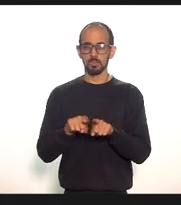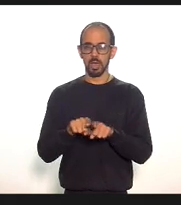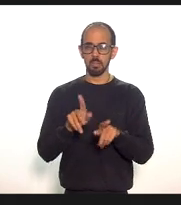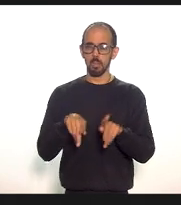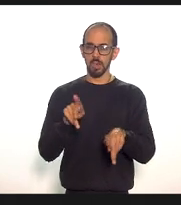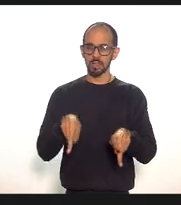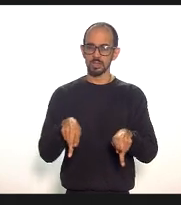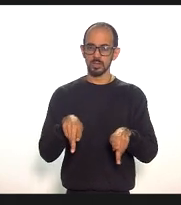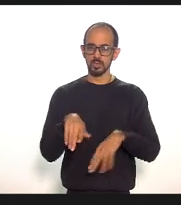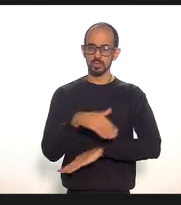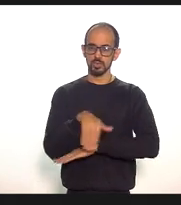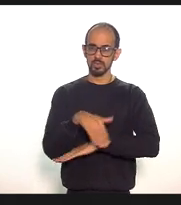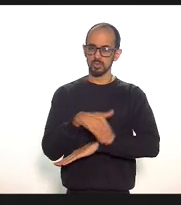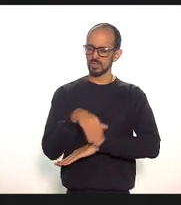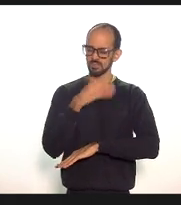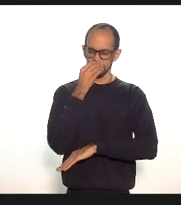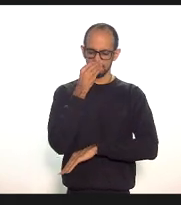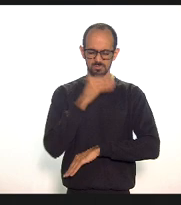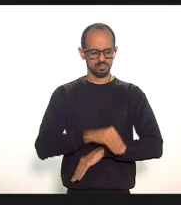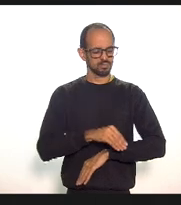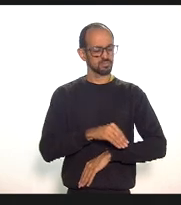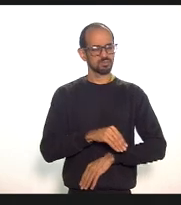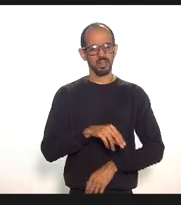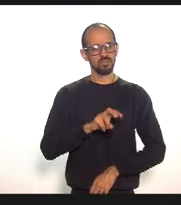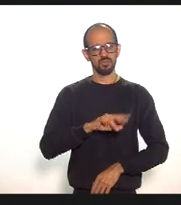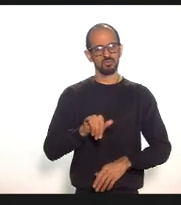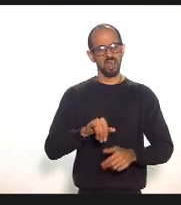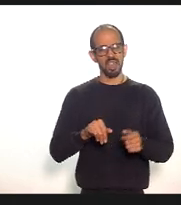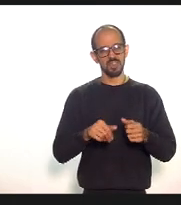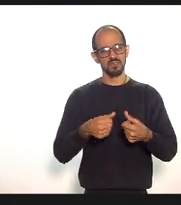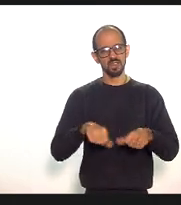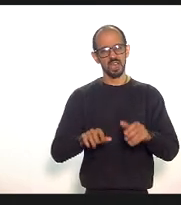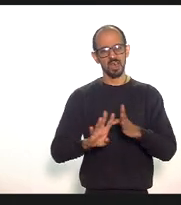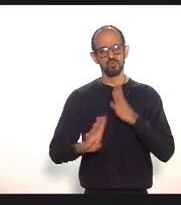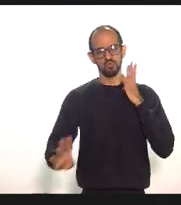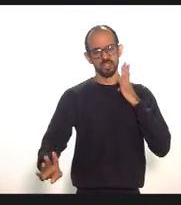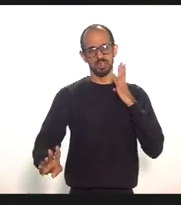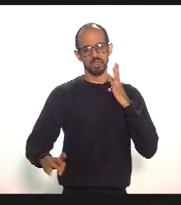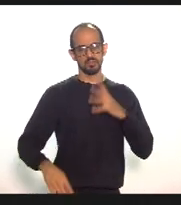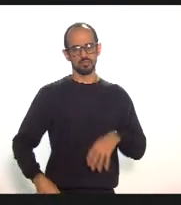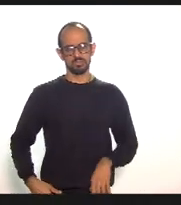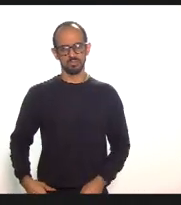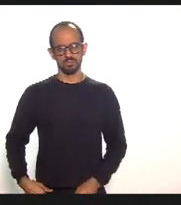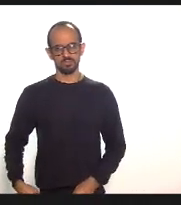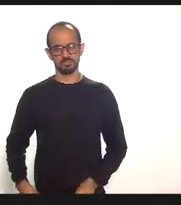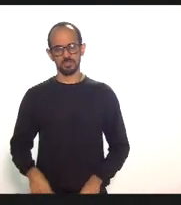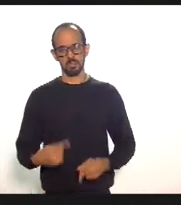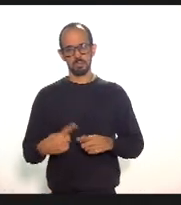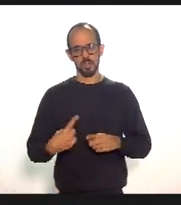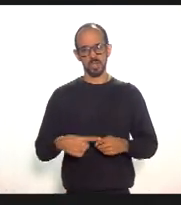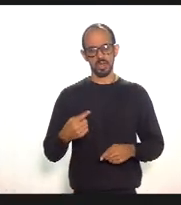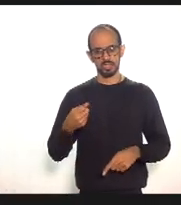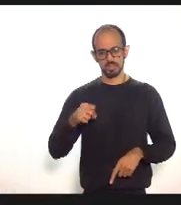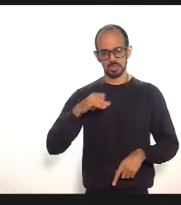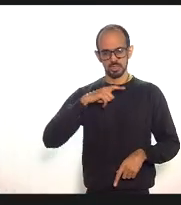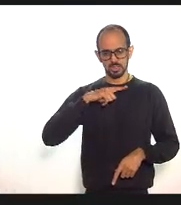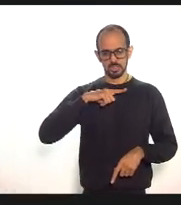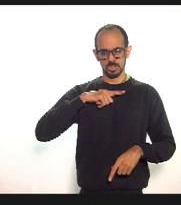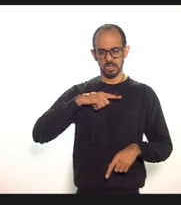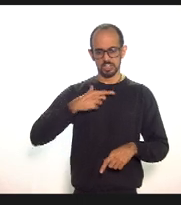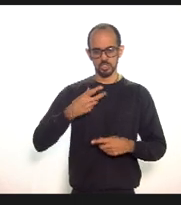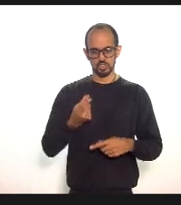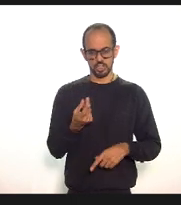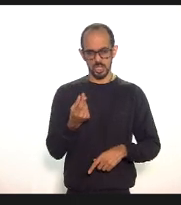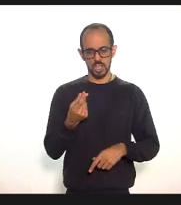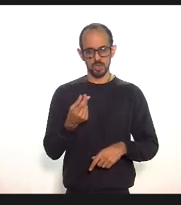de rua, essa não, essa vai ficar na fila. Porque quem tem dinheiro se vacina, quem não tem espera,